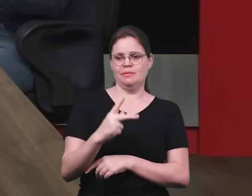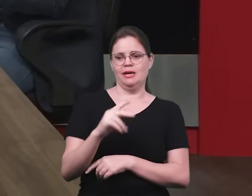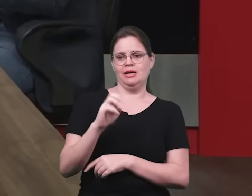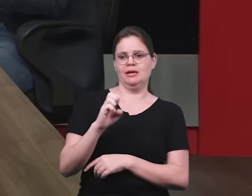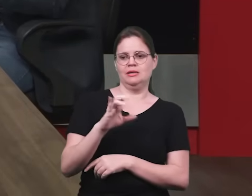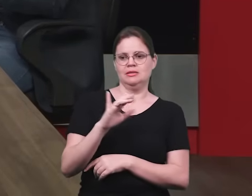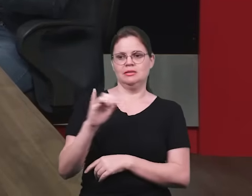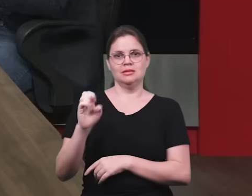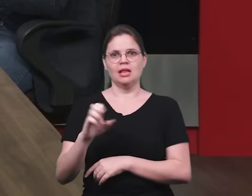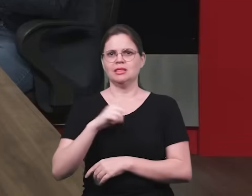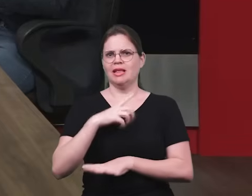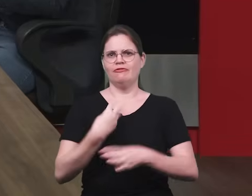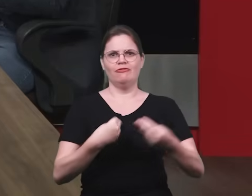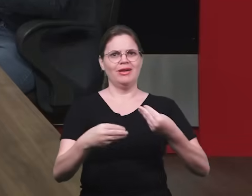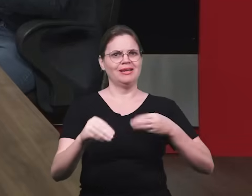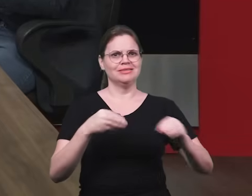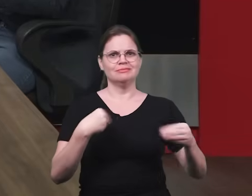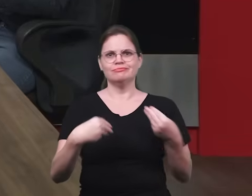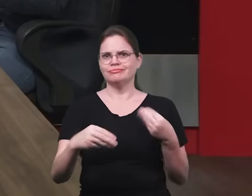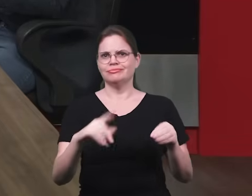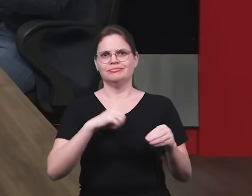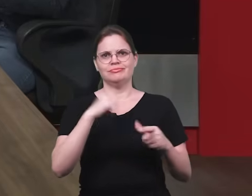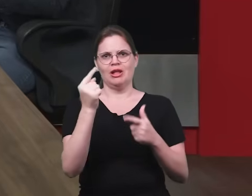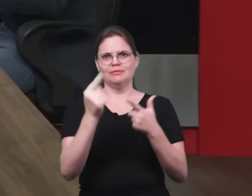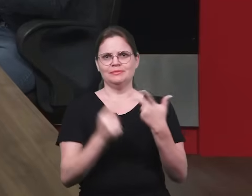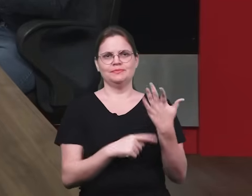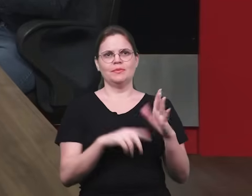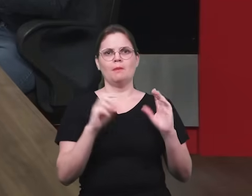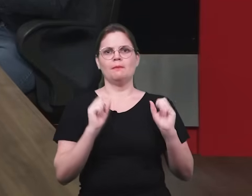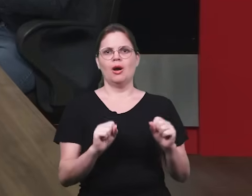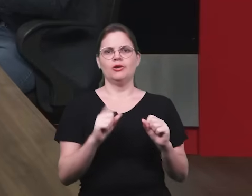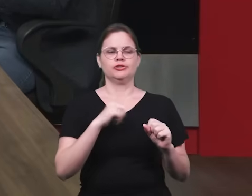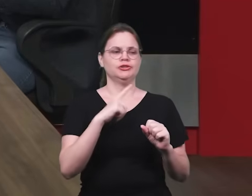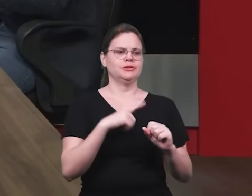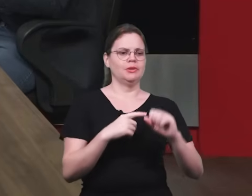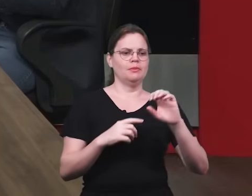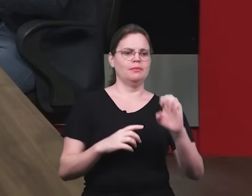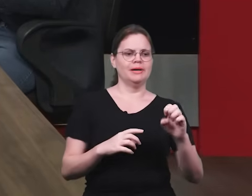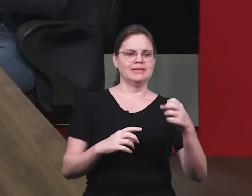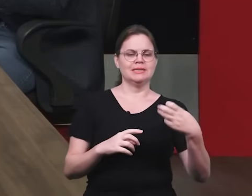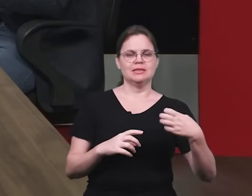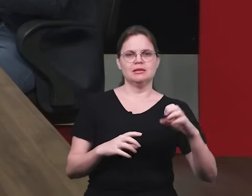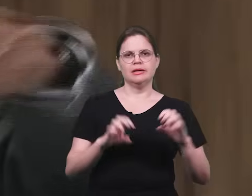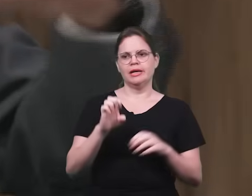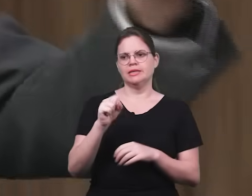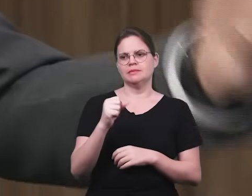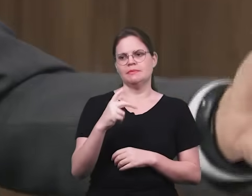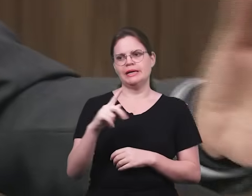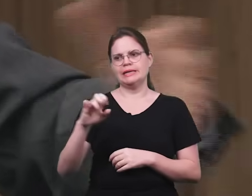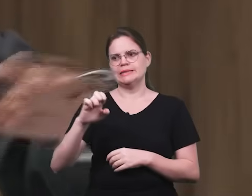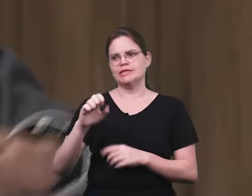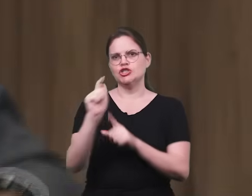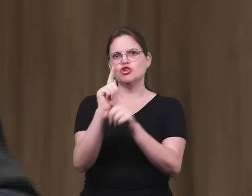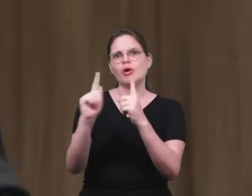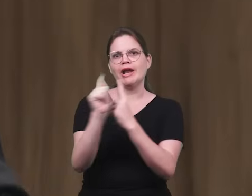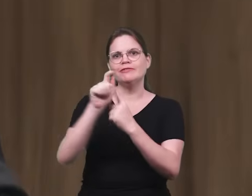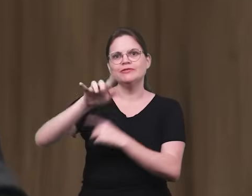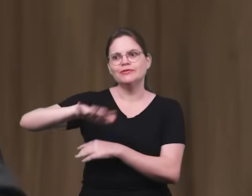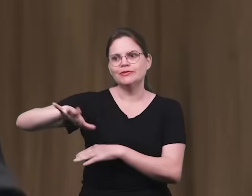bastante elástico, não é? E que engloba, é uma espécie geográfica, é uma